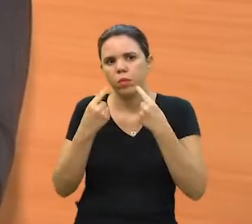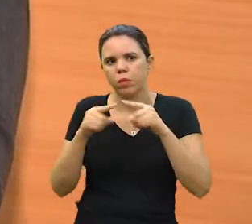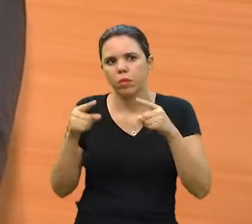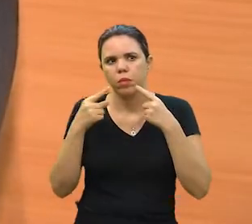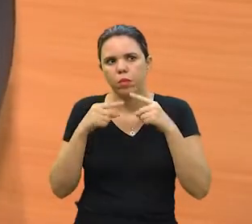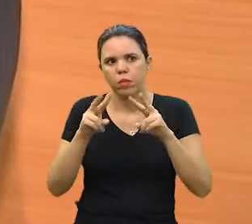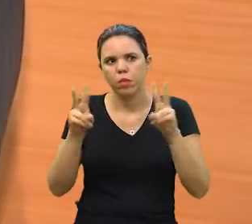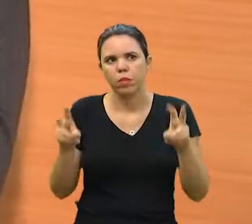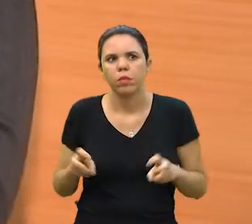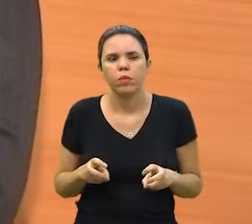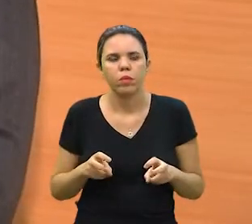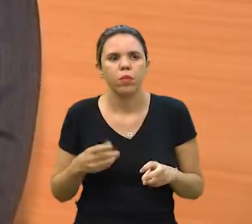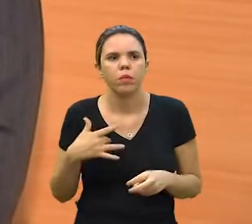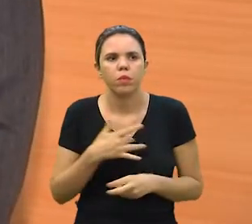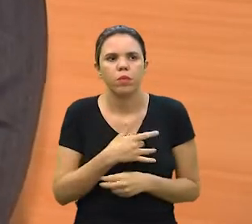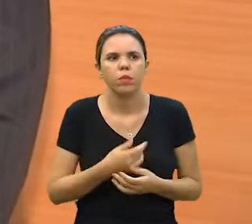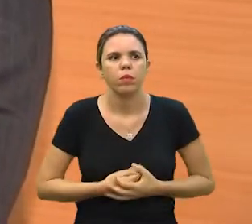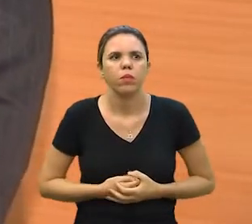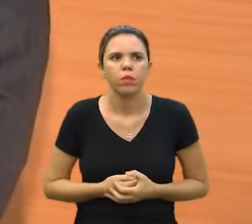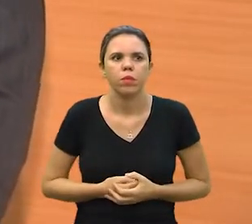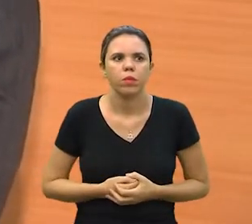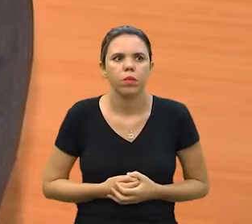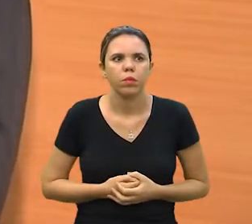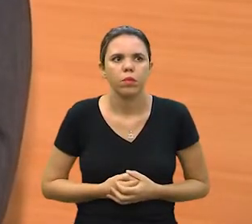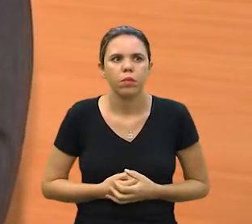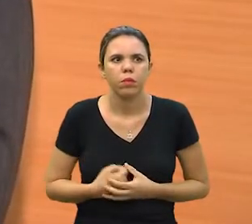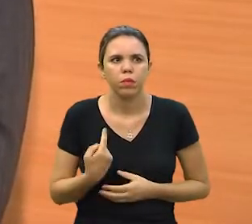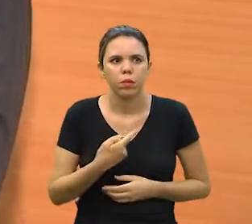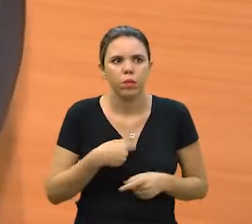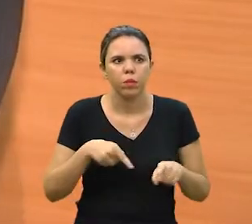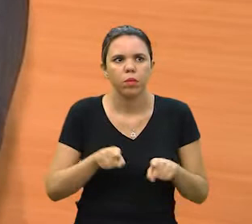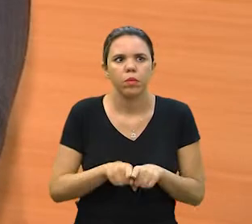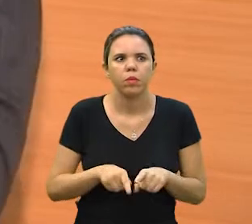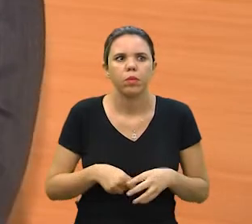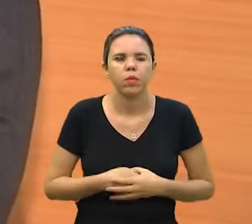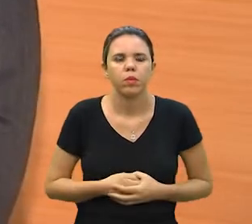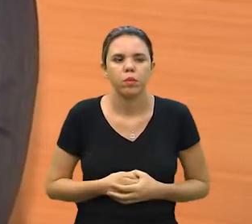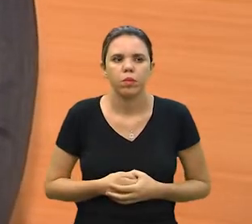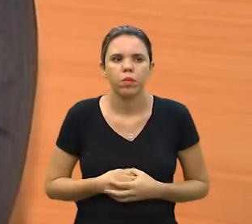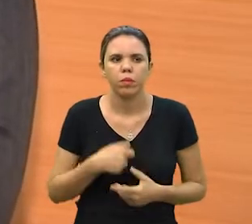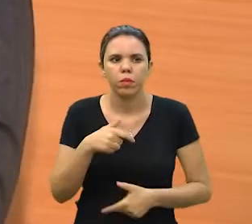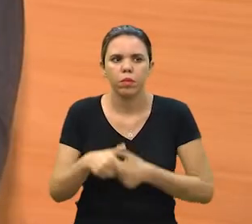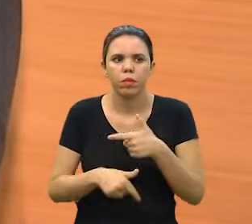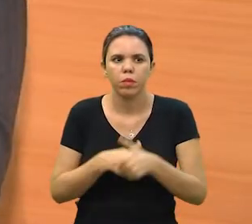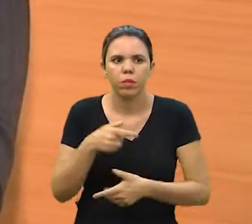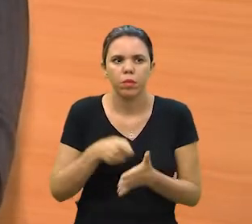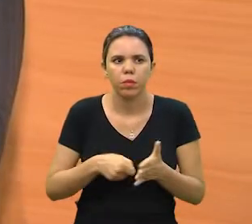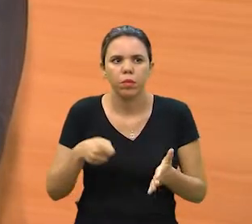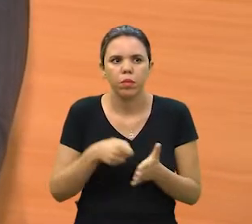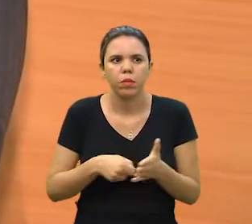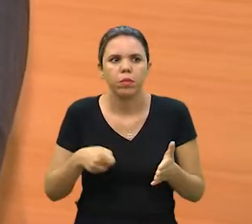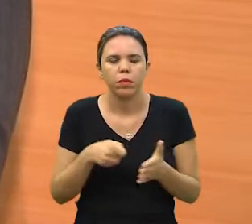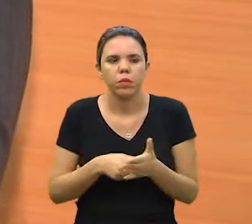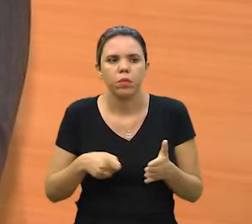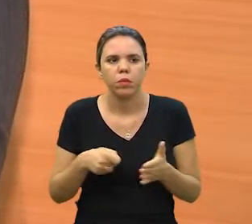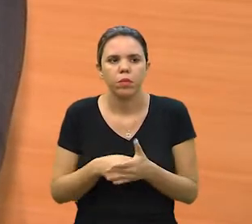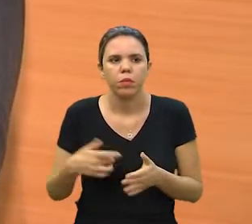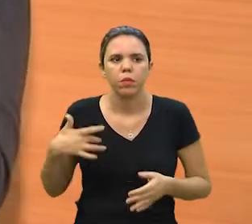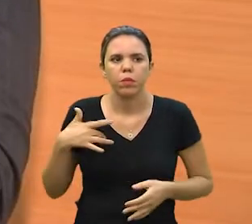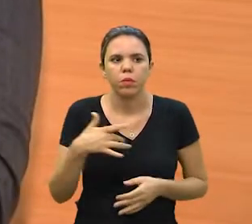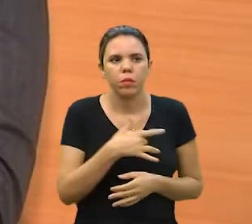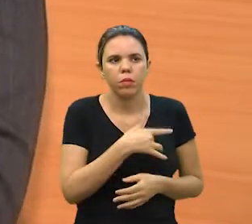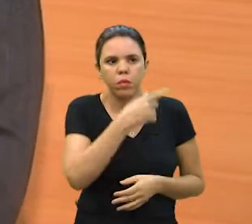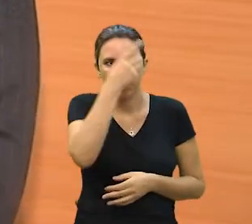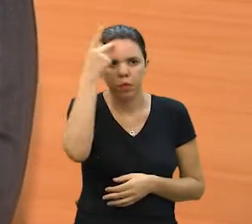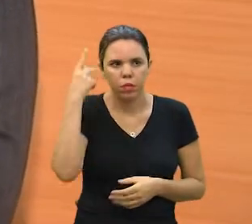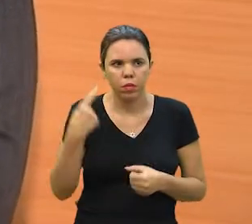muitas reclamações com relação à questão de saúde. E a gente também trabalha e batalha para que a